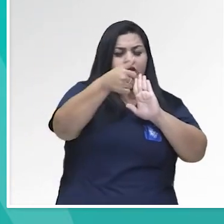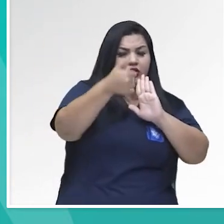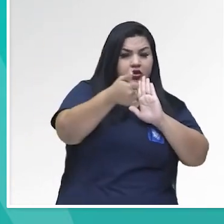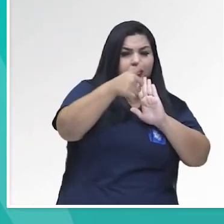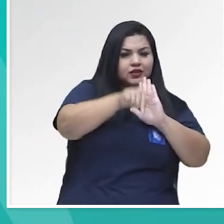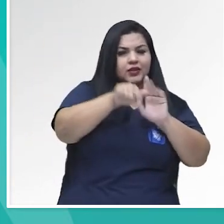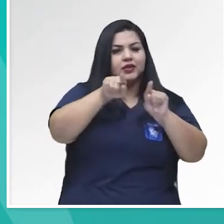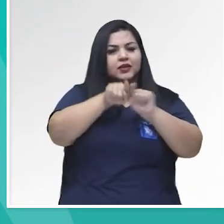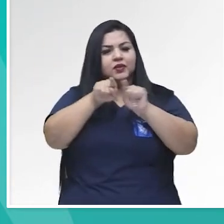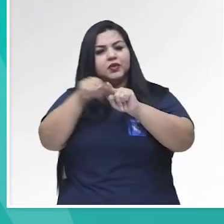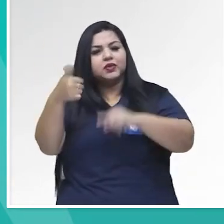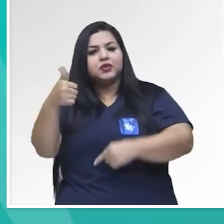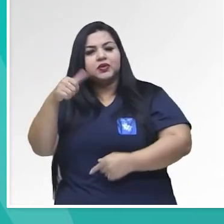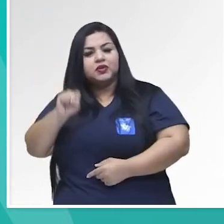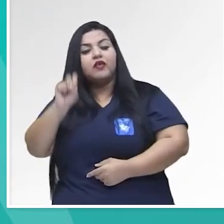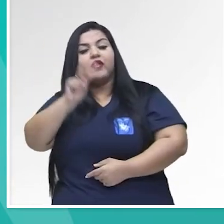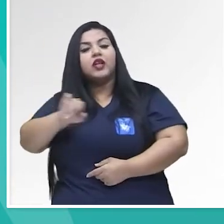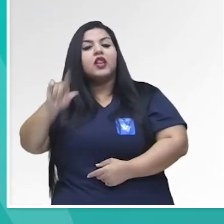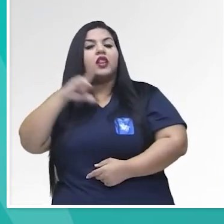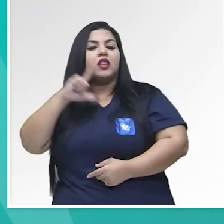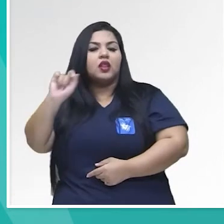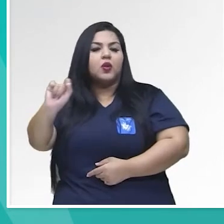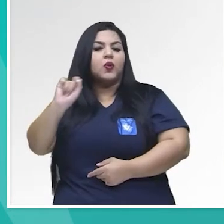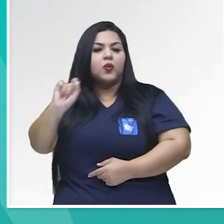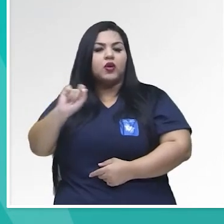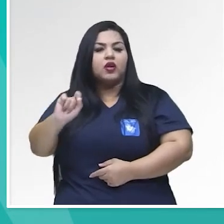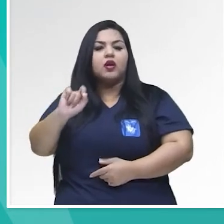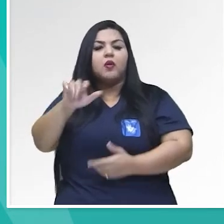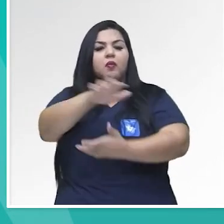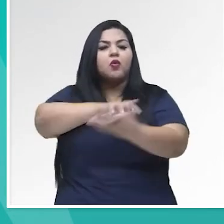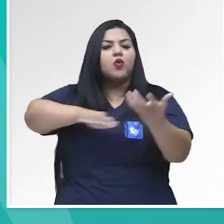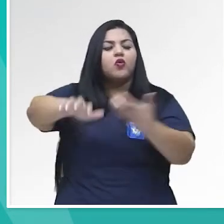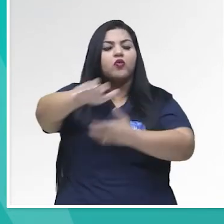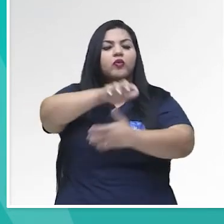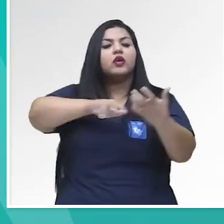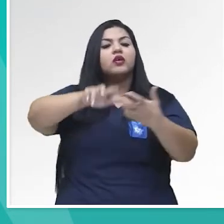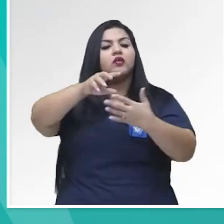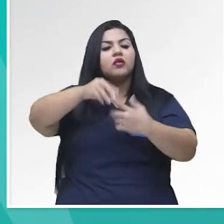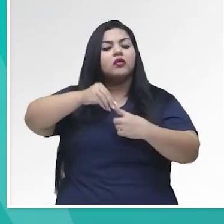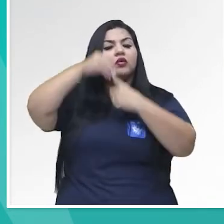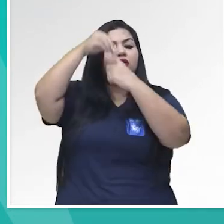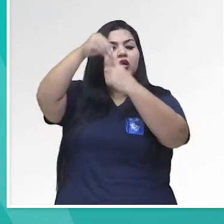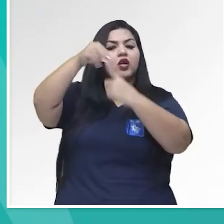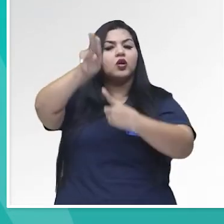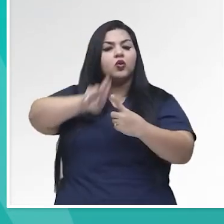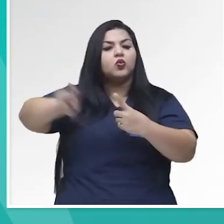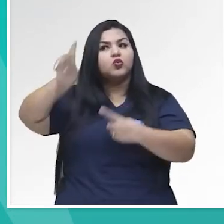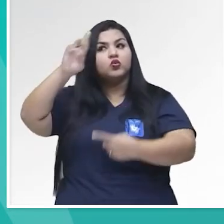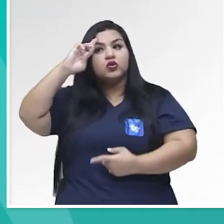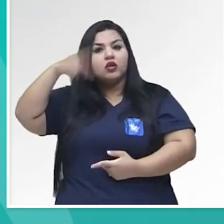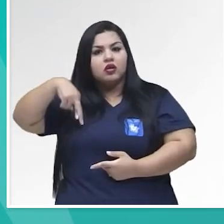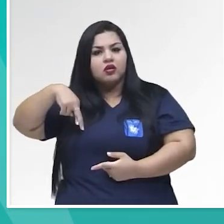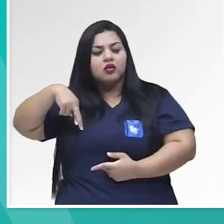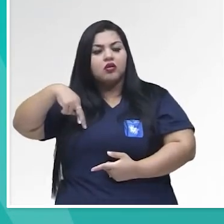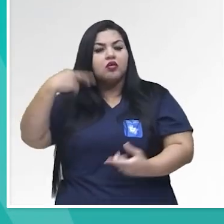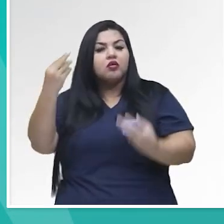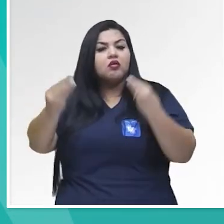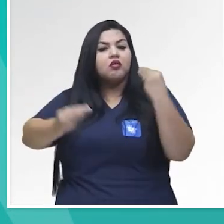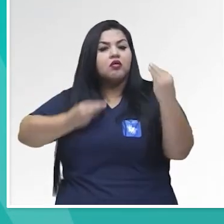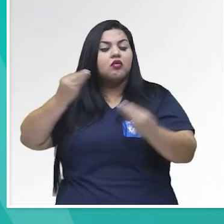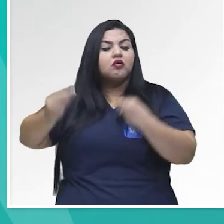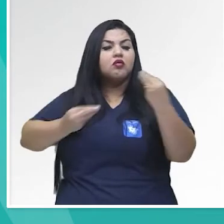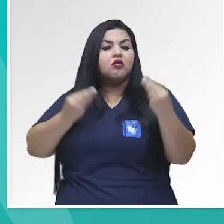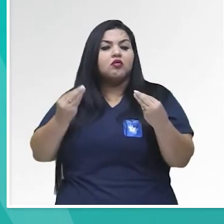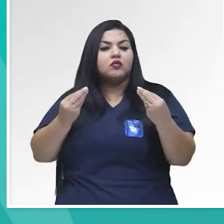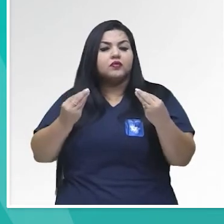18, nós vamos ver o quê? Um movimento que, de certa forma, vai destacar o uso da razão como